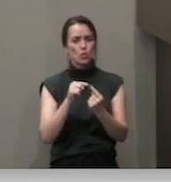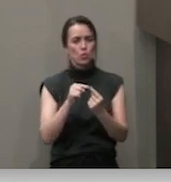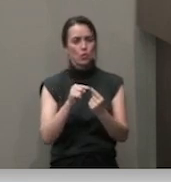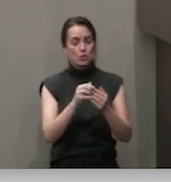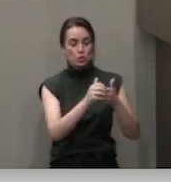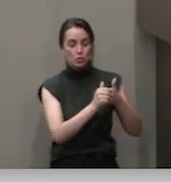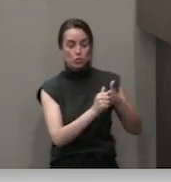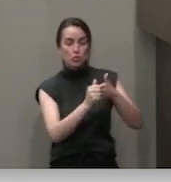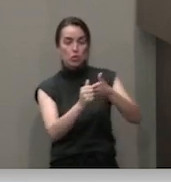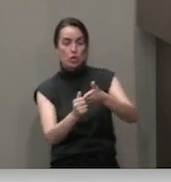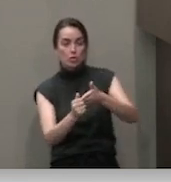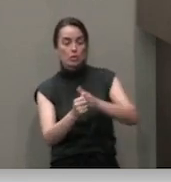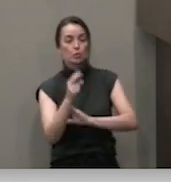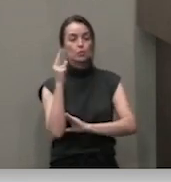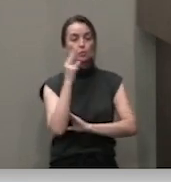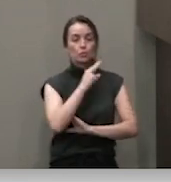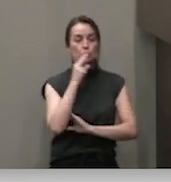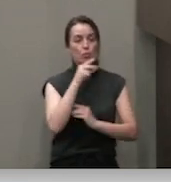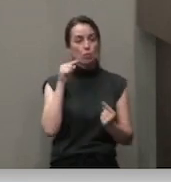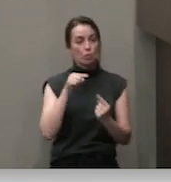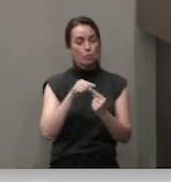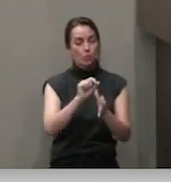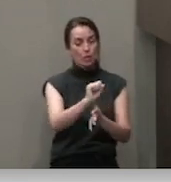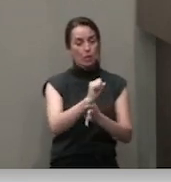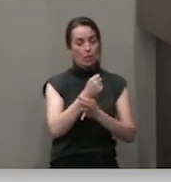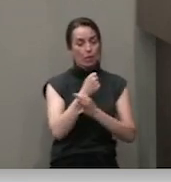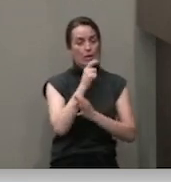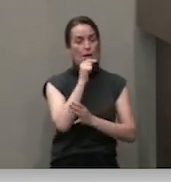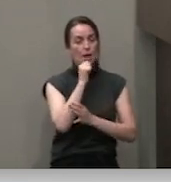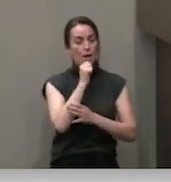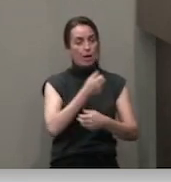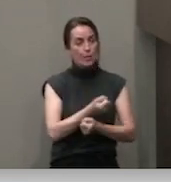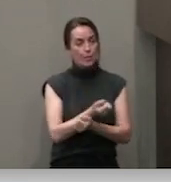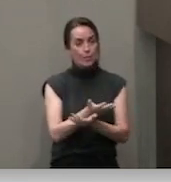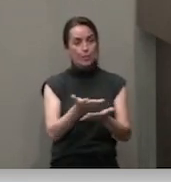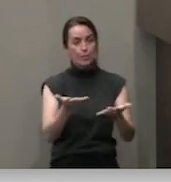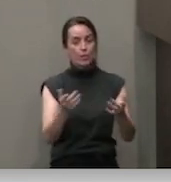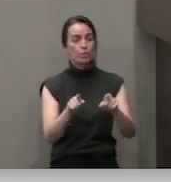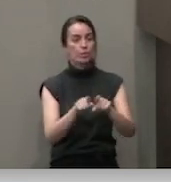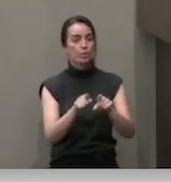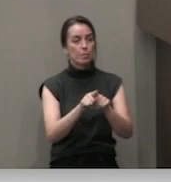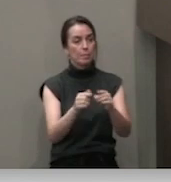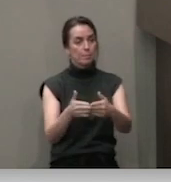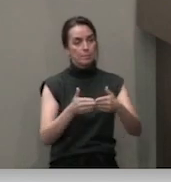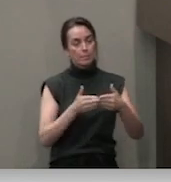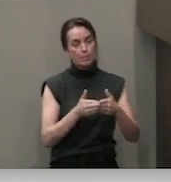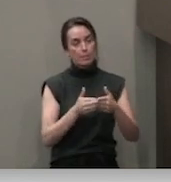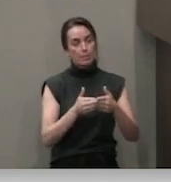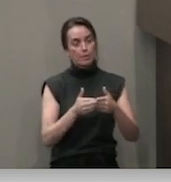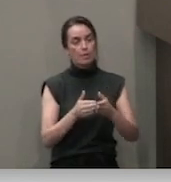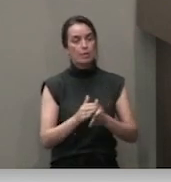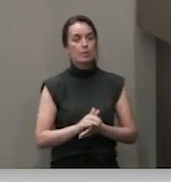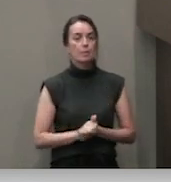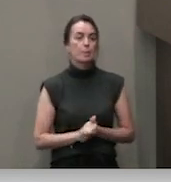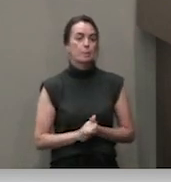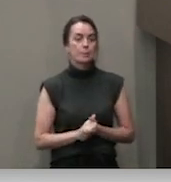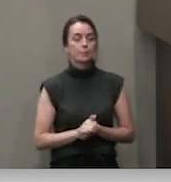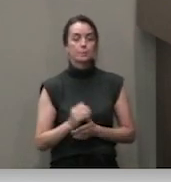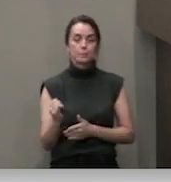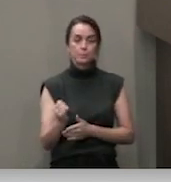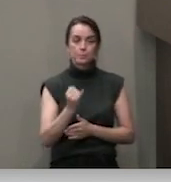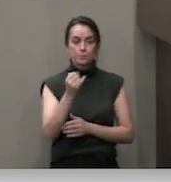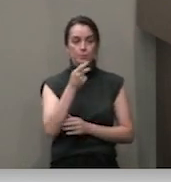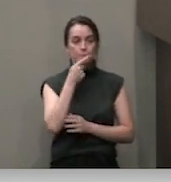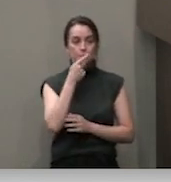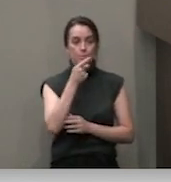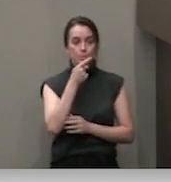emergenciais que garantissem o abastecimento e a preservação das águas Vale destacar